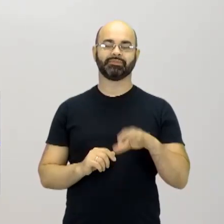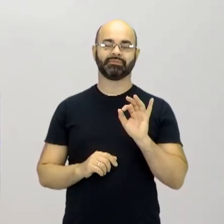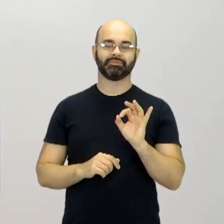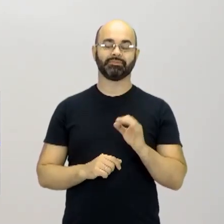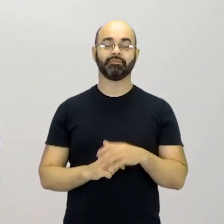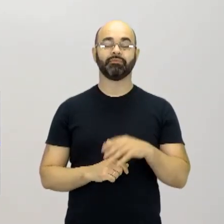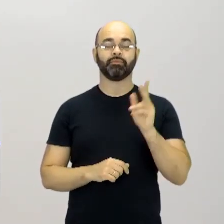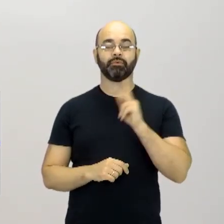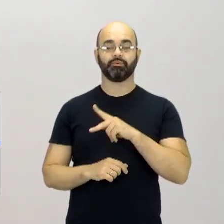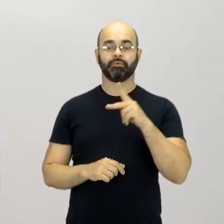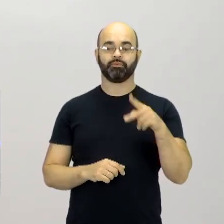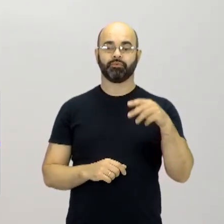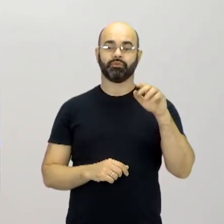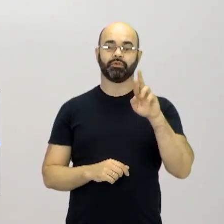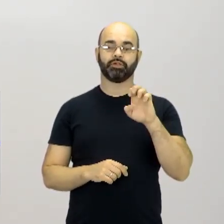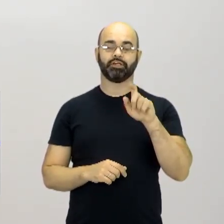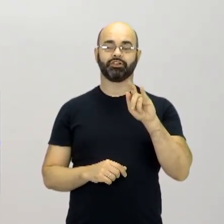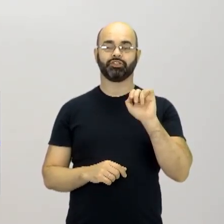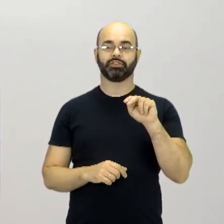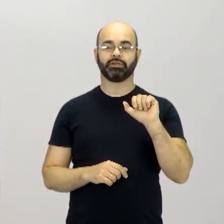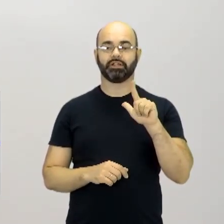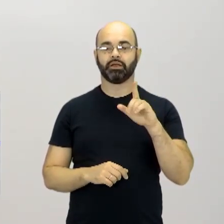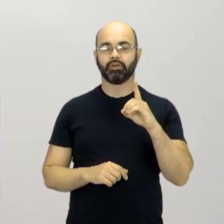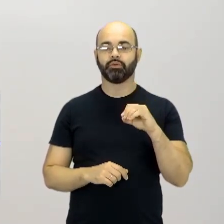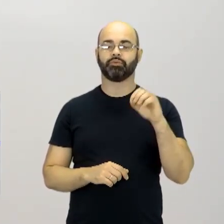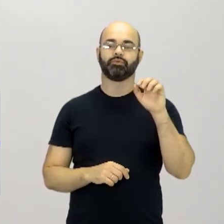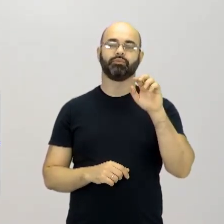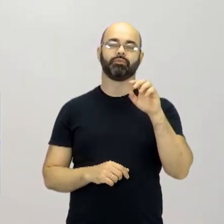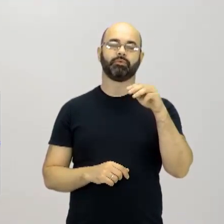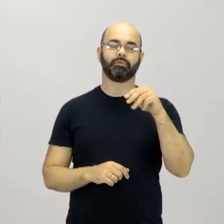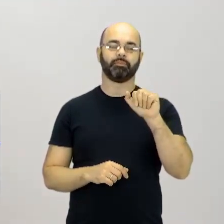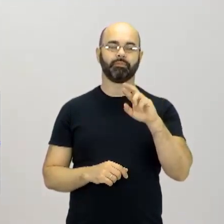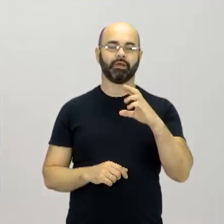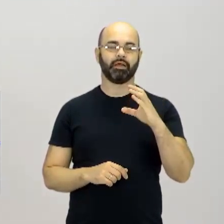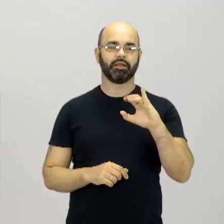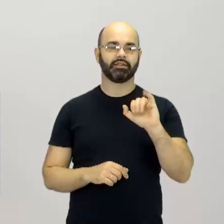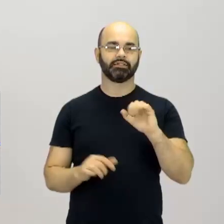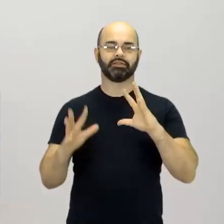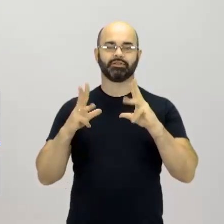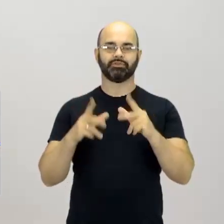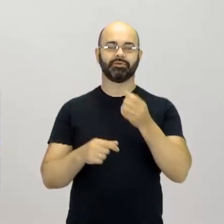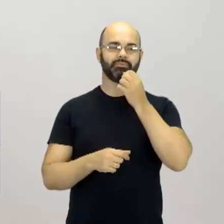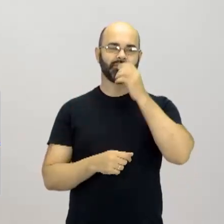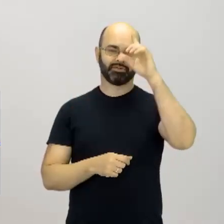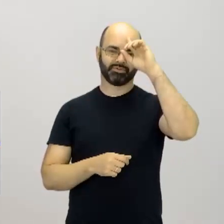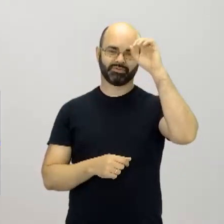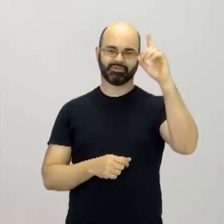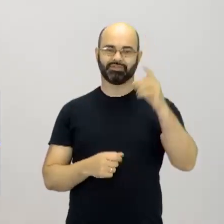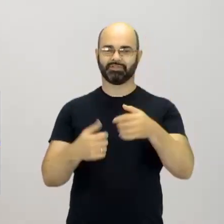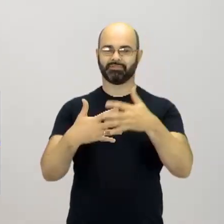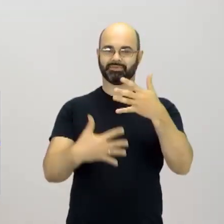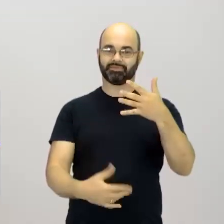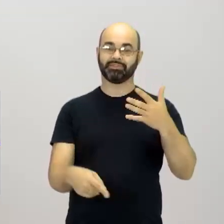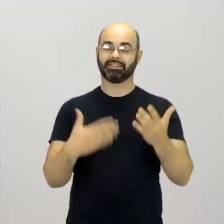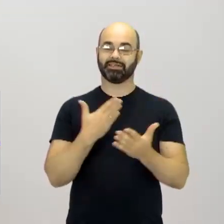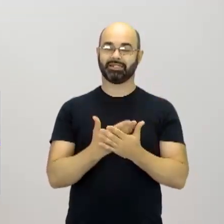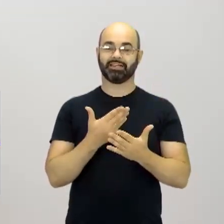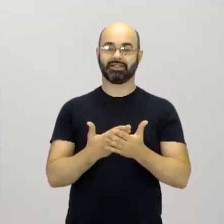Reginaldo, professora Rosimeira, professor Ricardo, Márcia, tá todo mundo aqui já dando bom dia, já prontos aí para esta